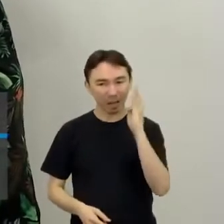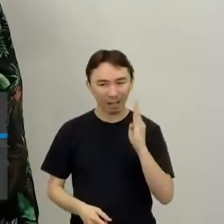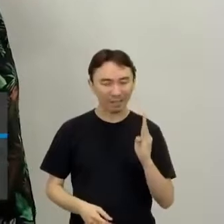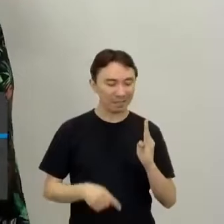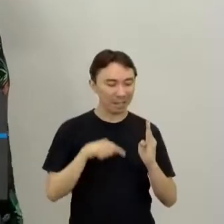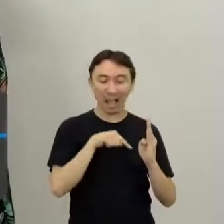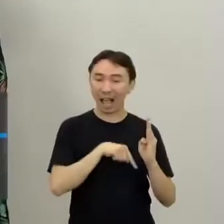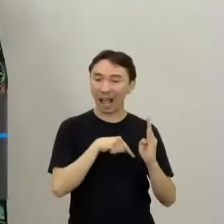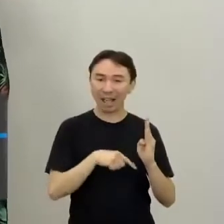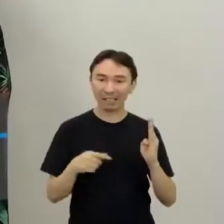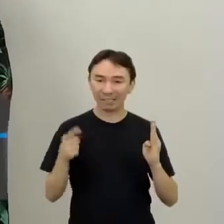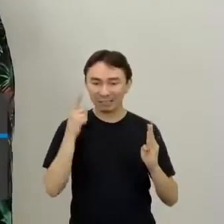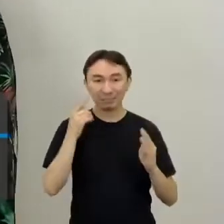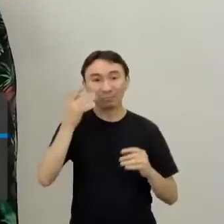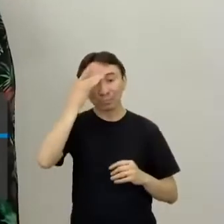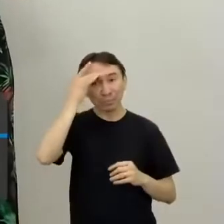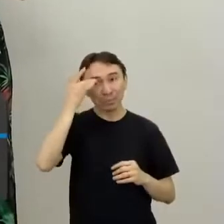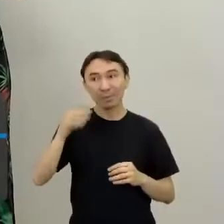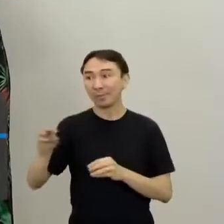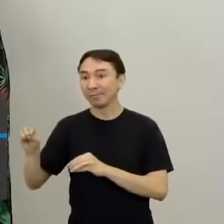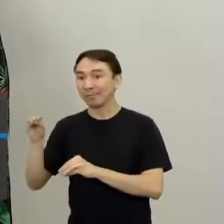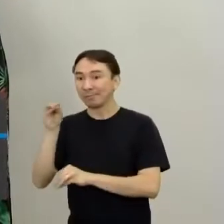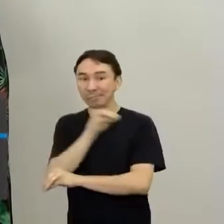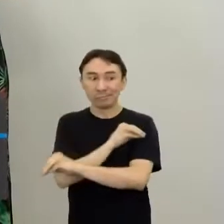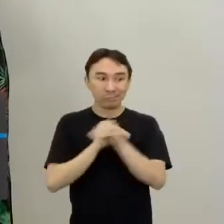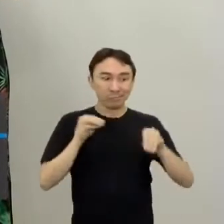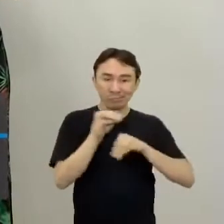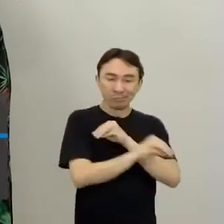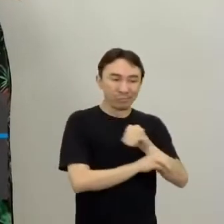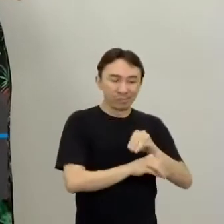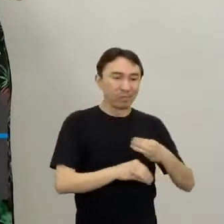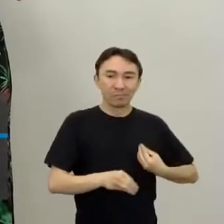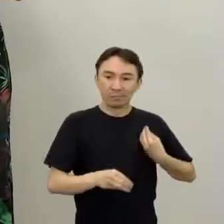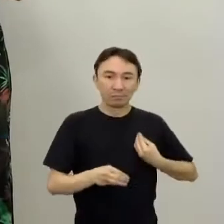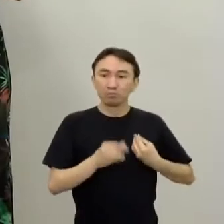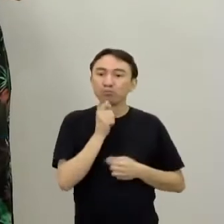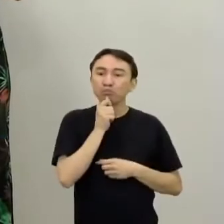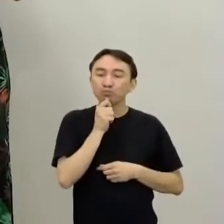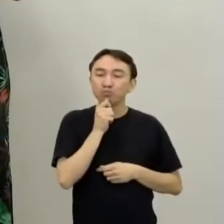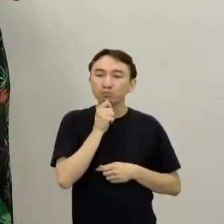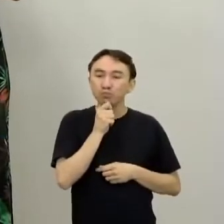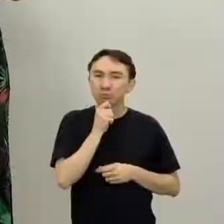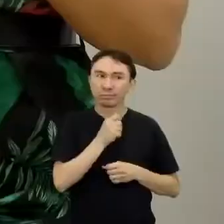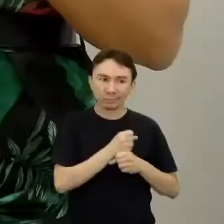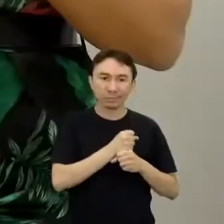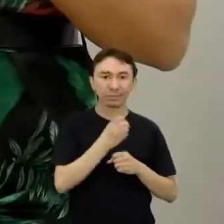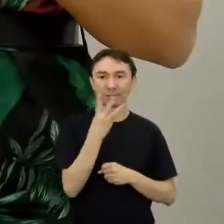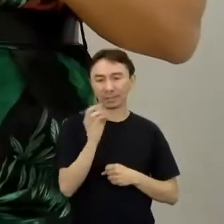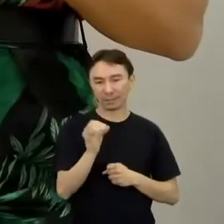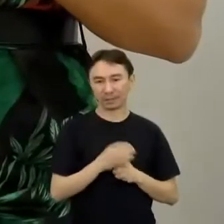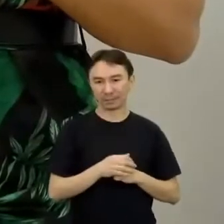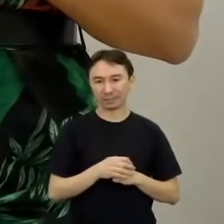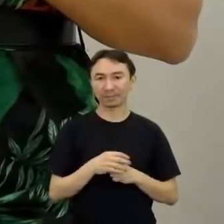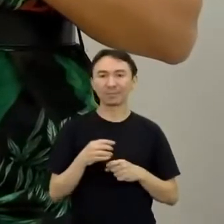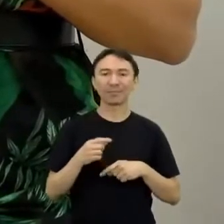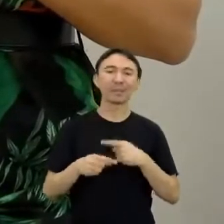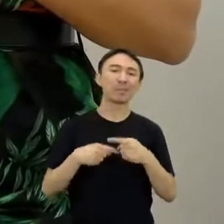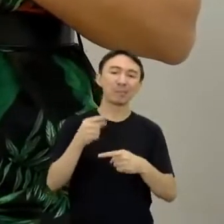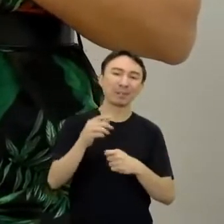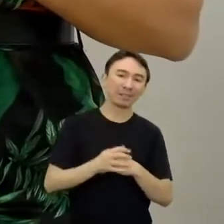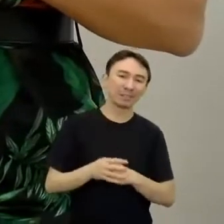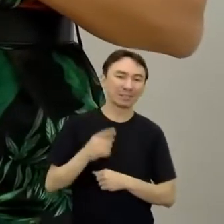colonização, sem pessoas vindo morar, 30 anos. Só que aí, o Dom João III, lá em Portugal, ele ficou